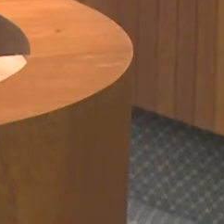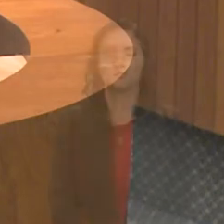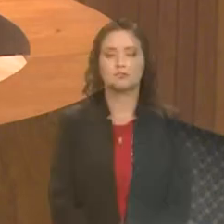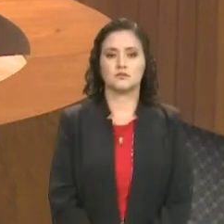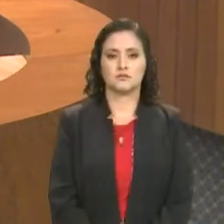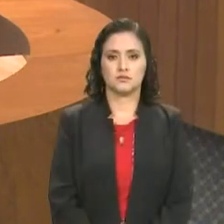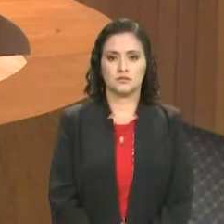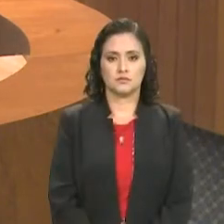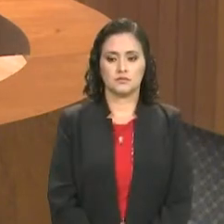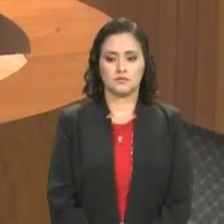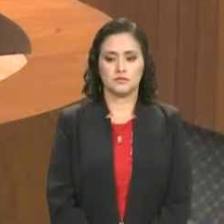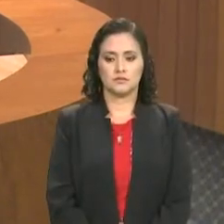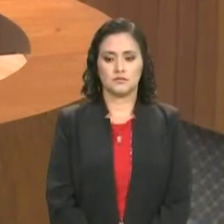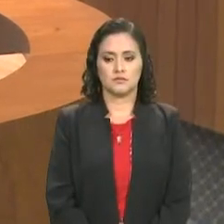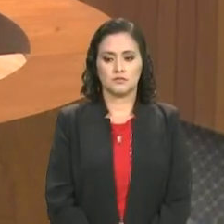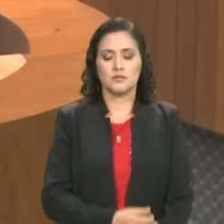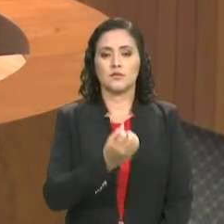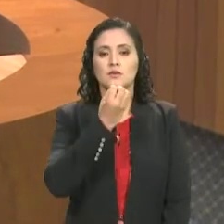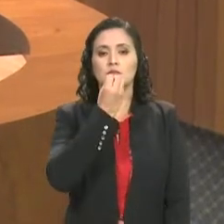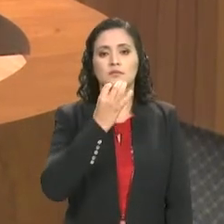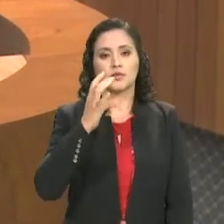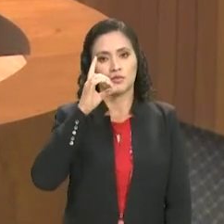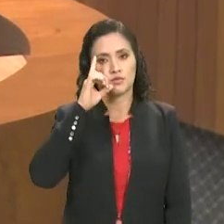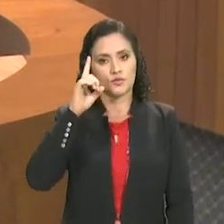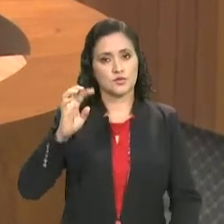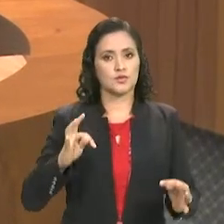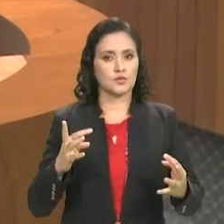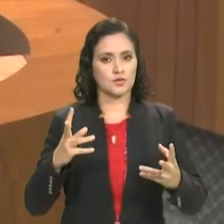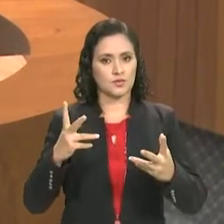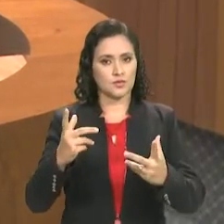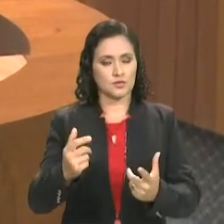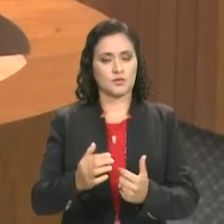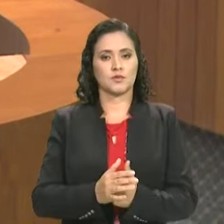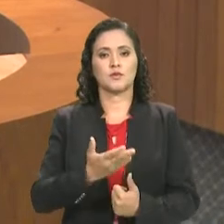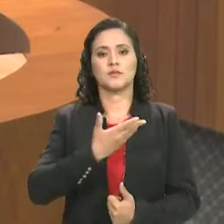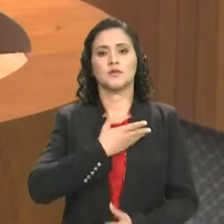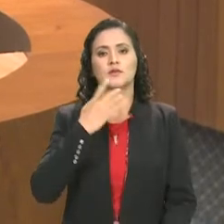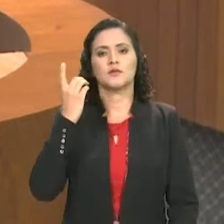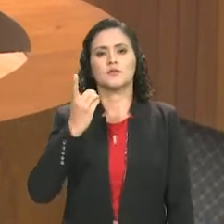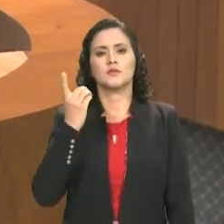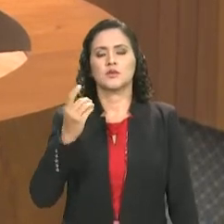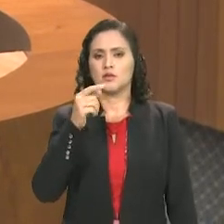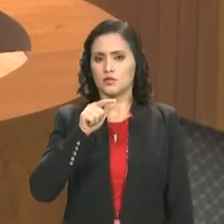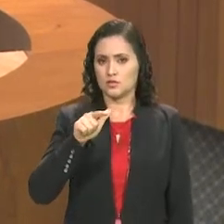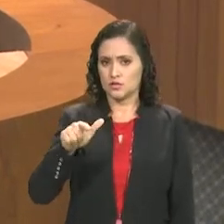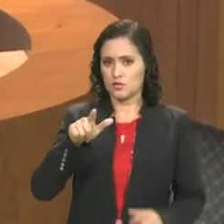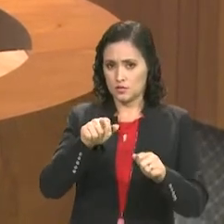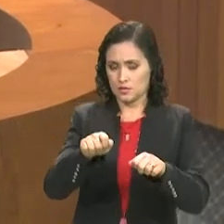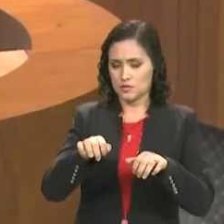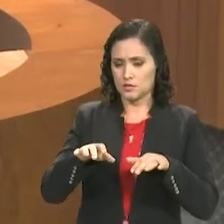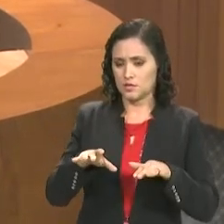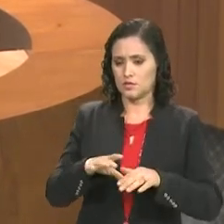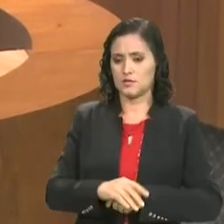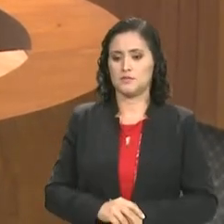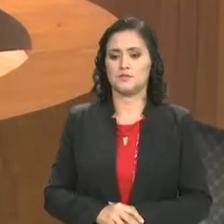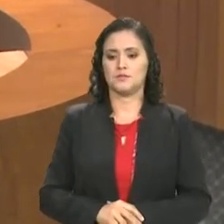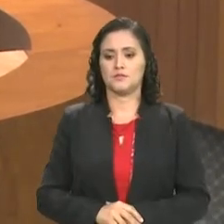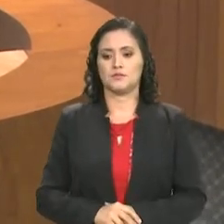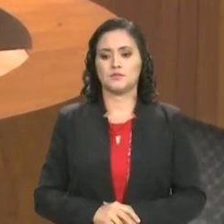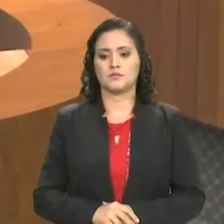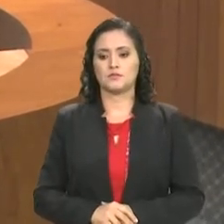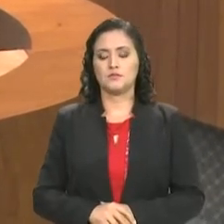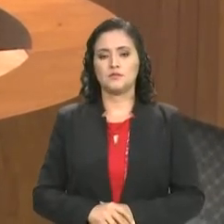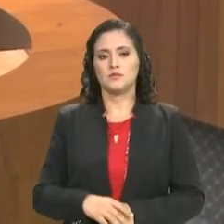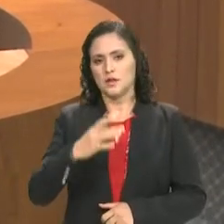Bom dia a todos. Cumprimento os colegas deputados que ainda se encontram na sessão. Cumprimento os funcionários